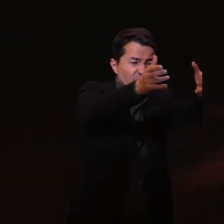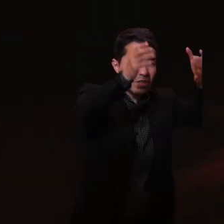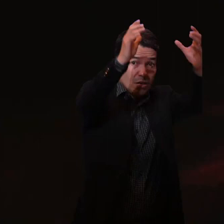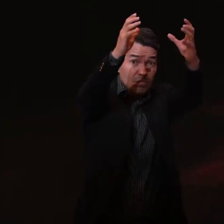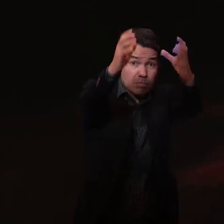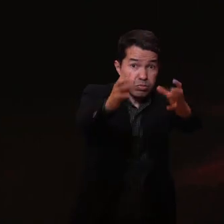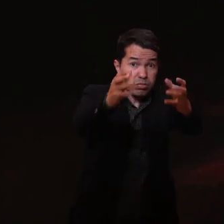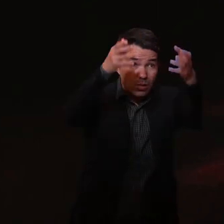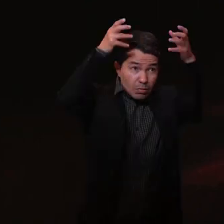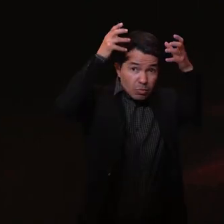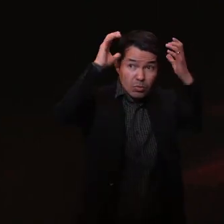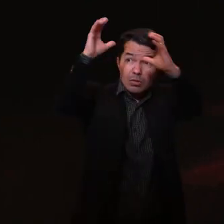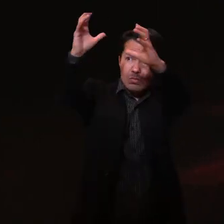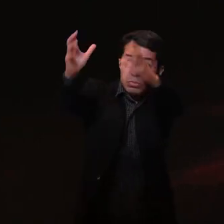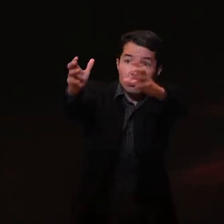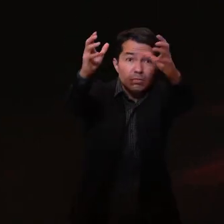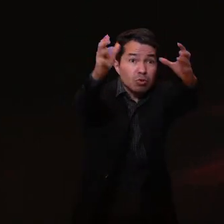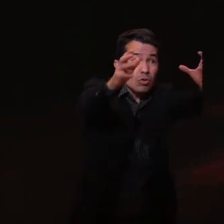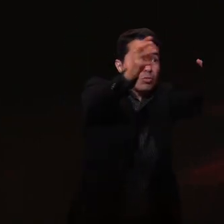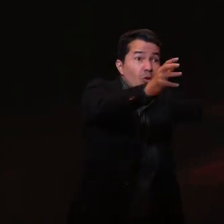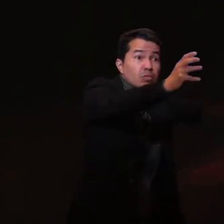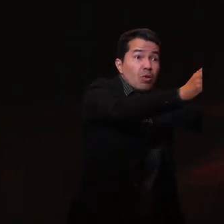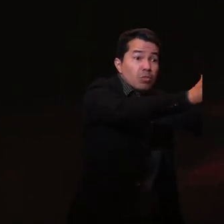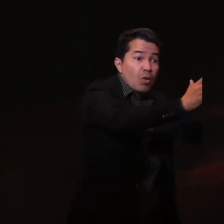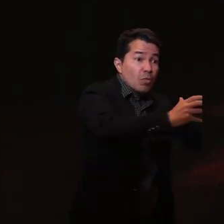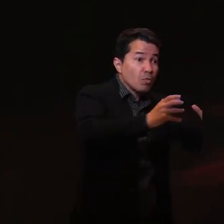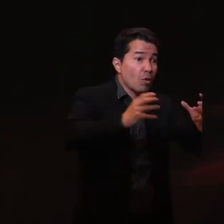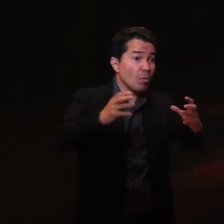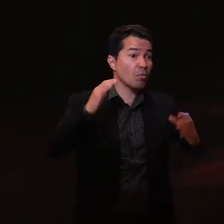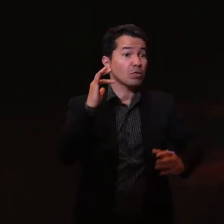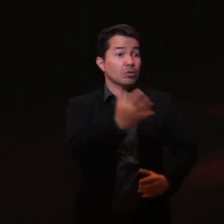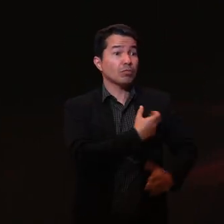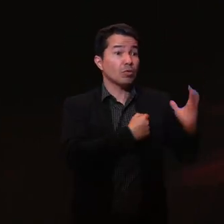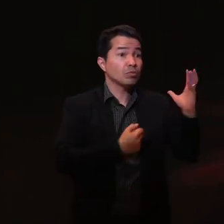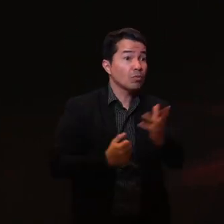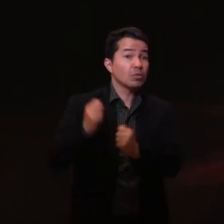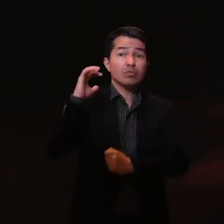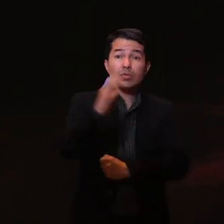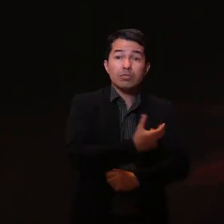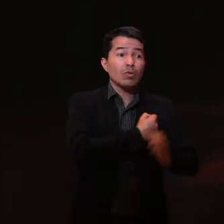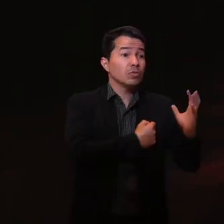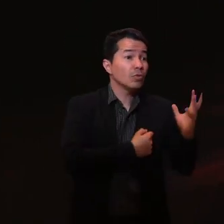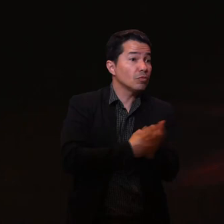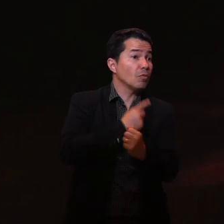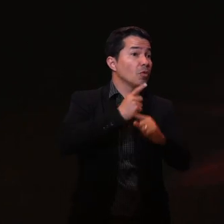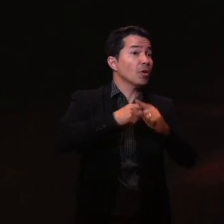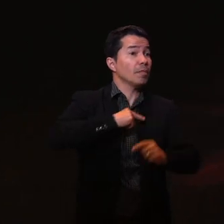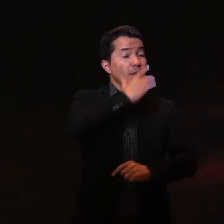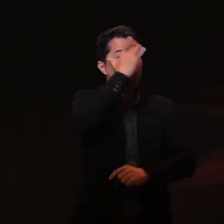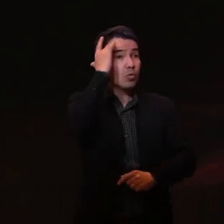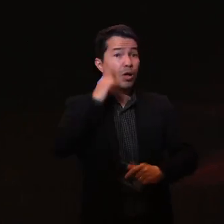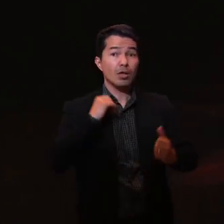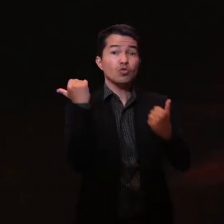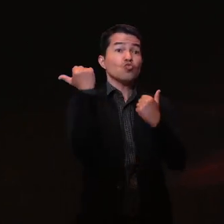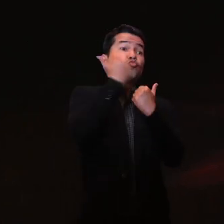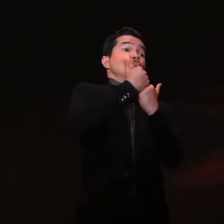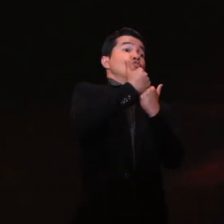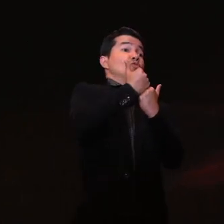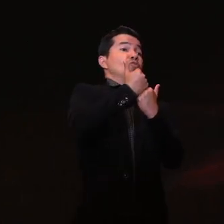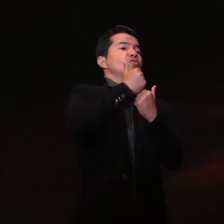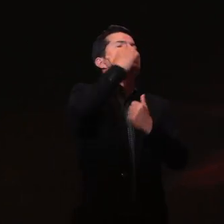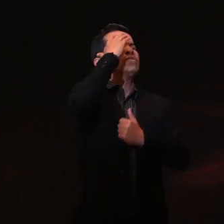de Jesus tem a sua vida transformada. Por quê? Porque agora Deus